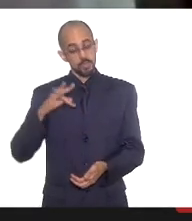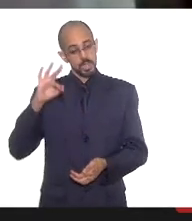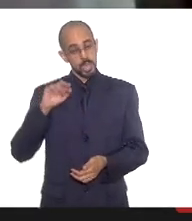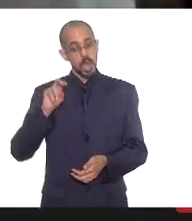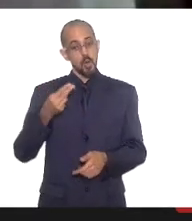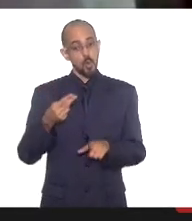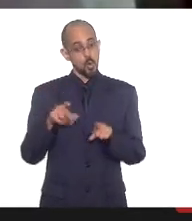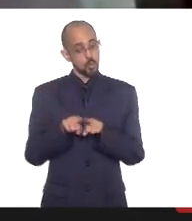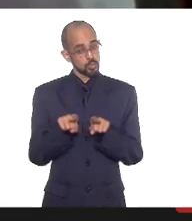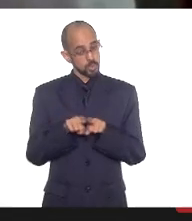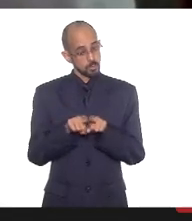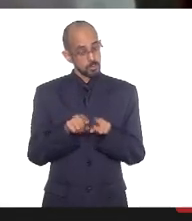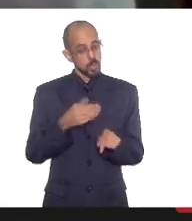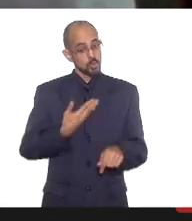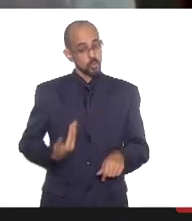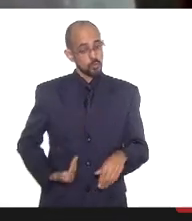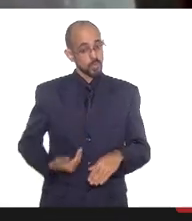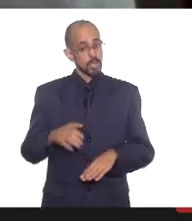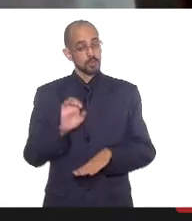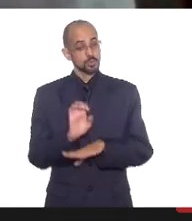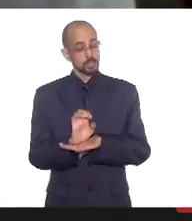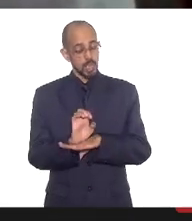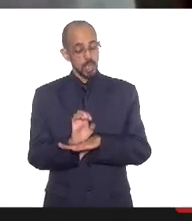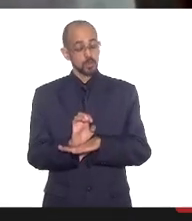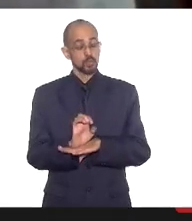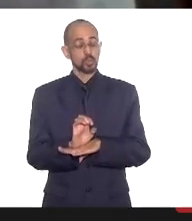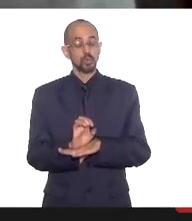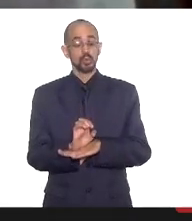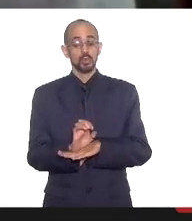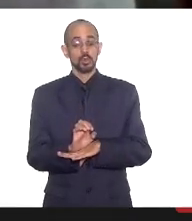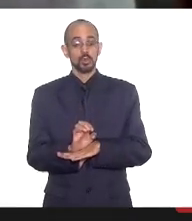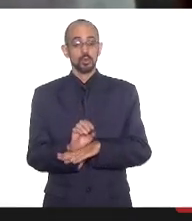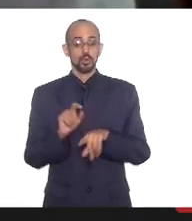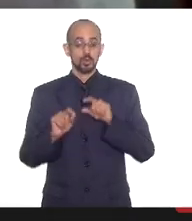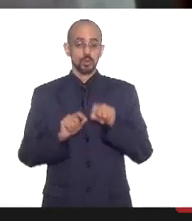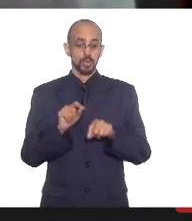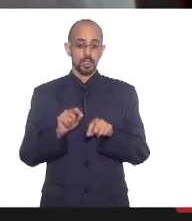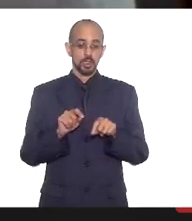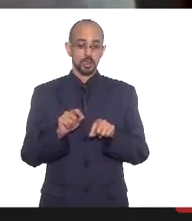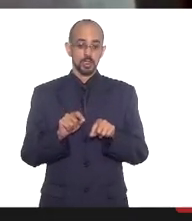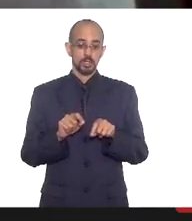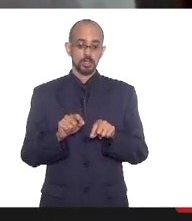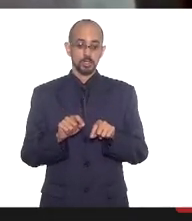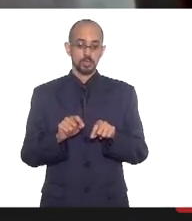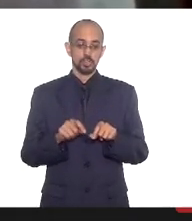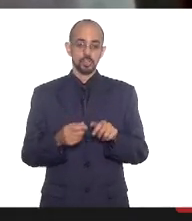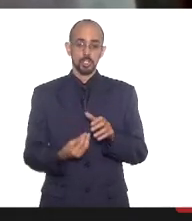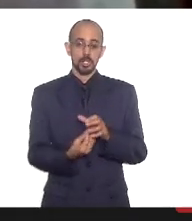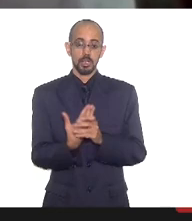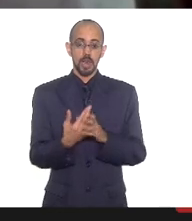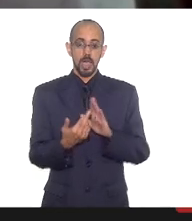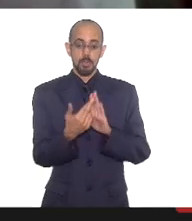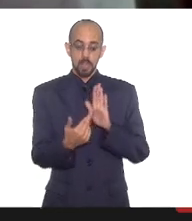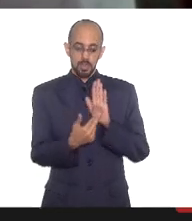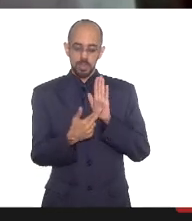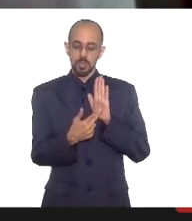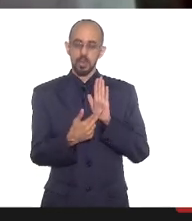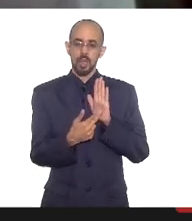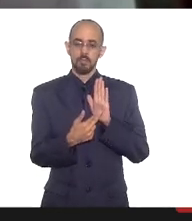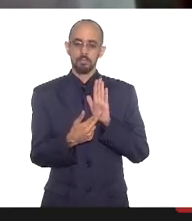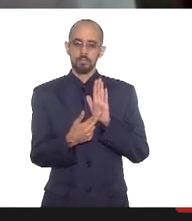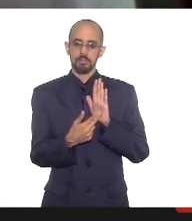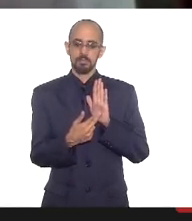governo estadual e aí eu não posso excluir jeito nenhum no sentido de poder de normatizar isso tudo